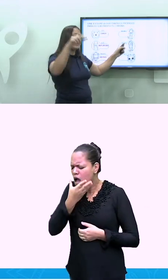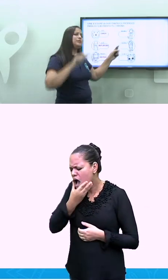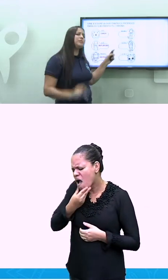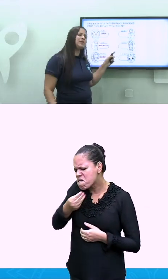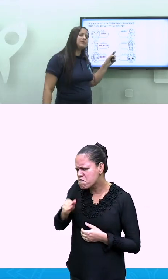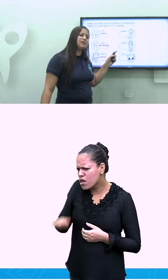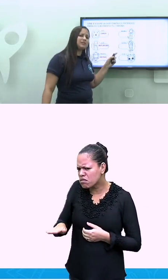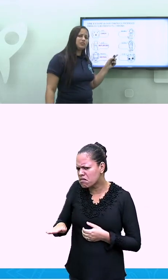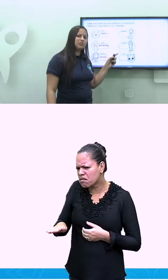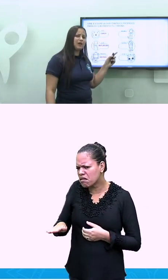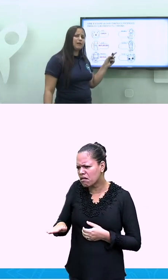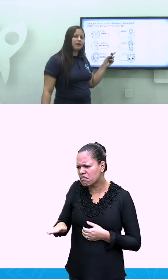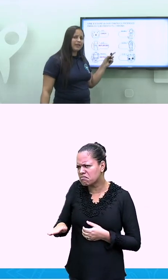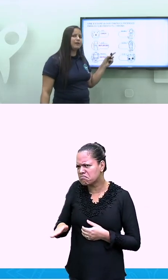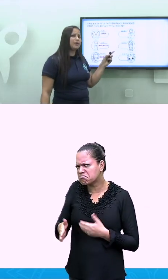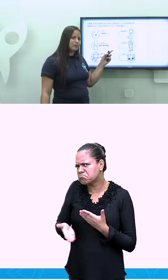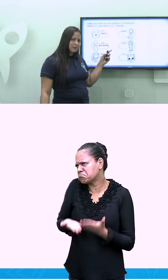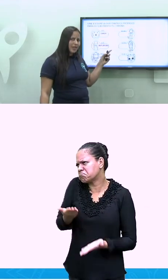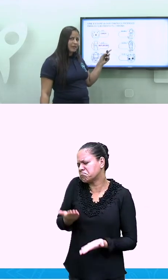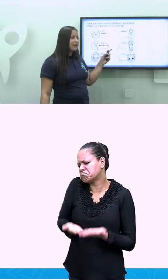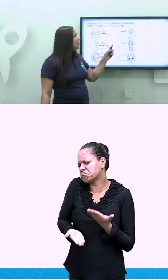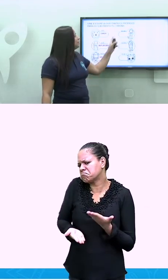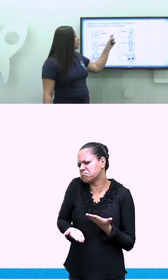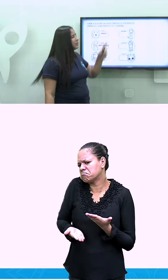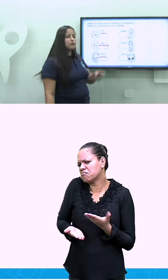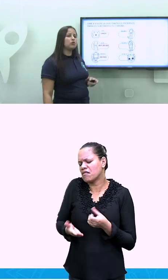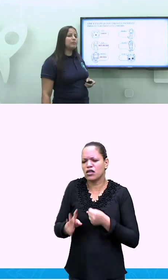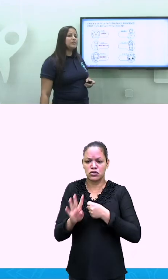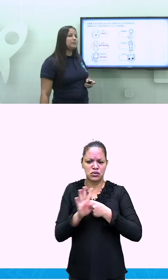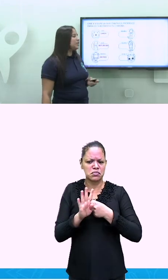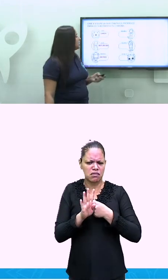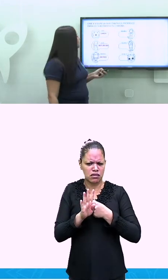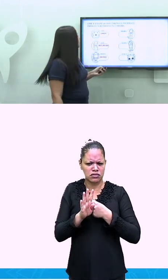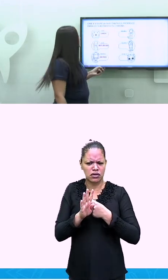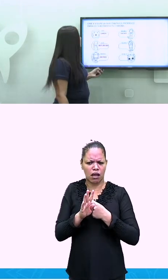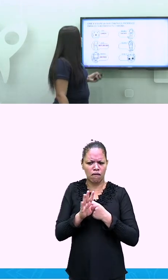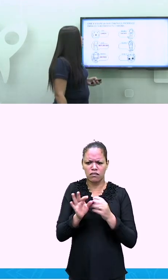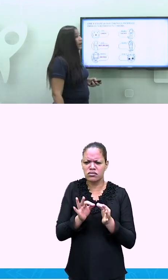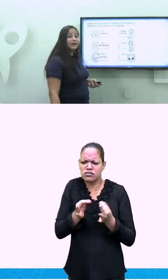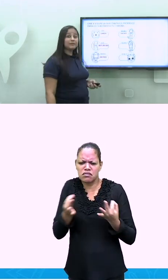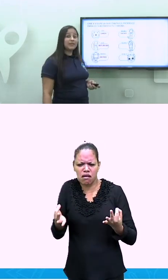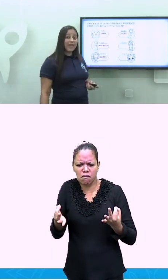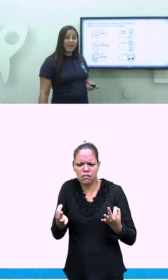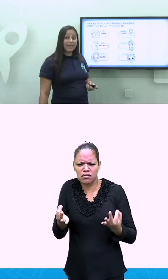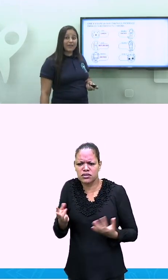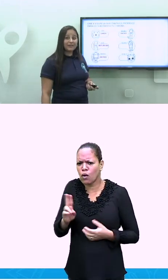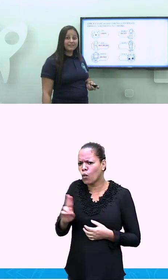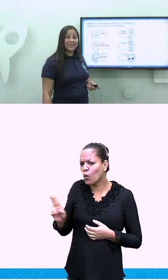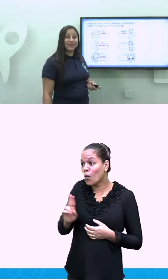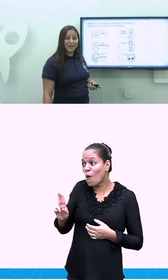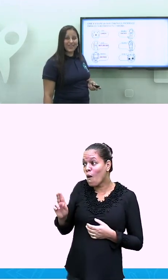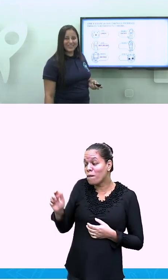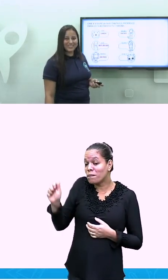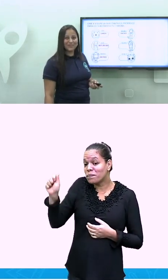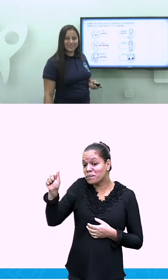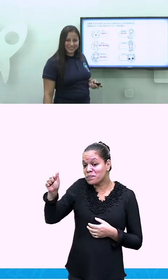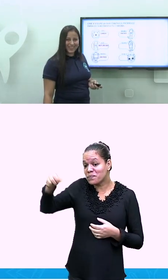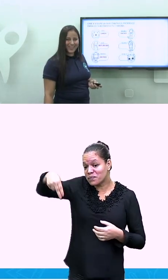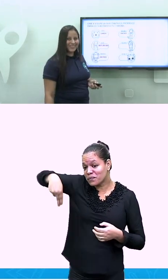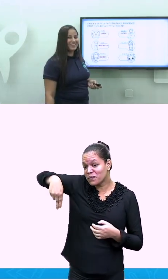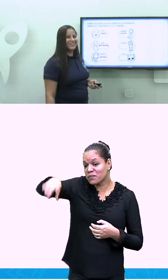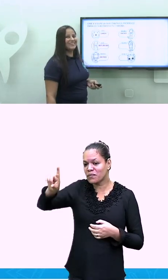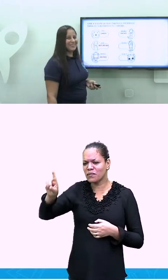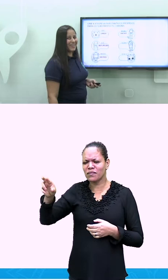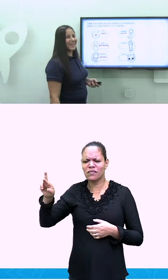Tem vários meninos aí assistindo a aula online agora, não tem? Vamos dar um nome para esse menino? André. Tem alguém aí chamado